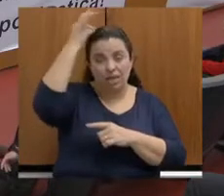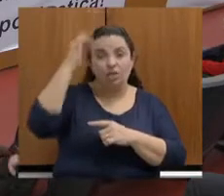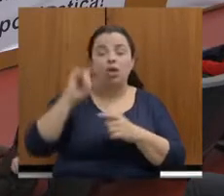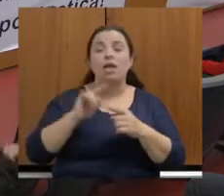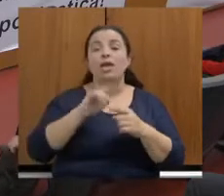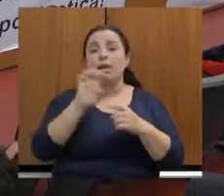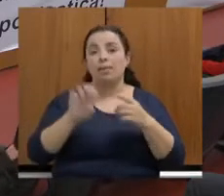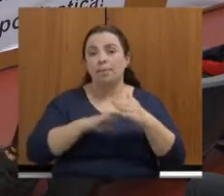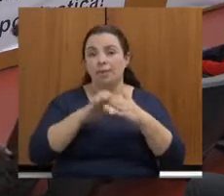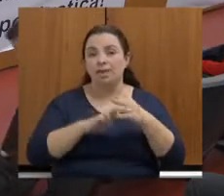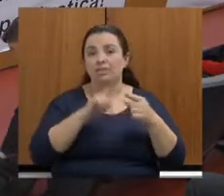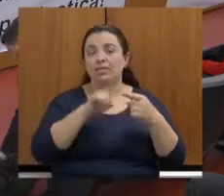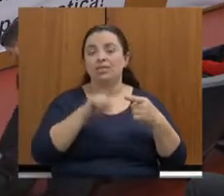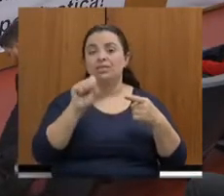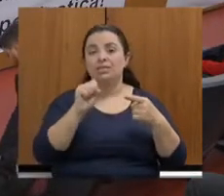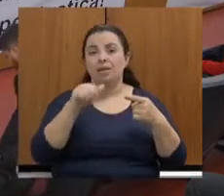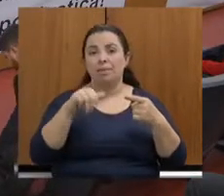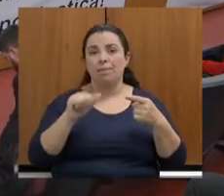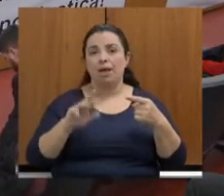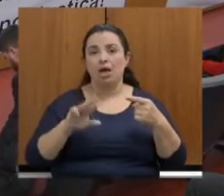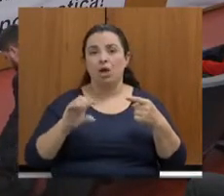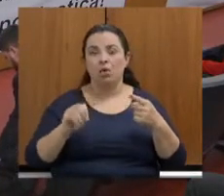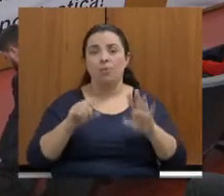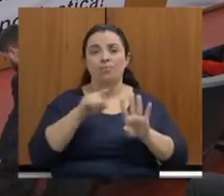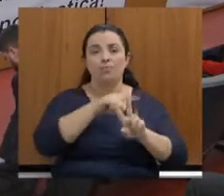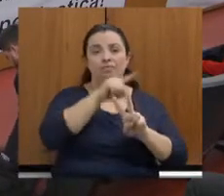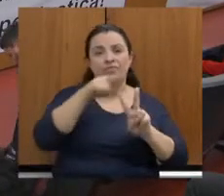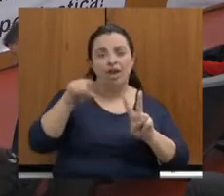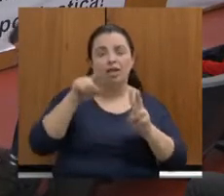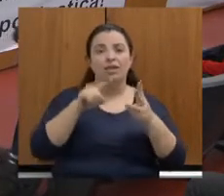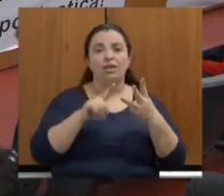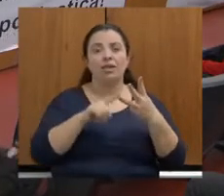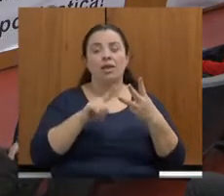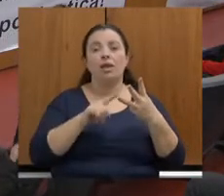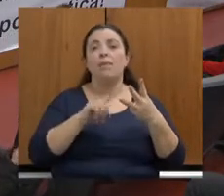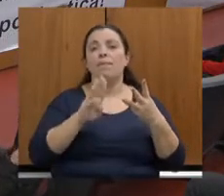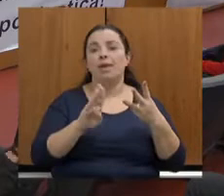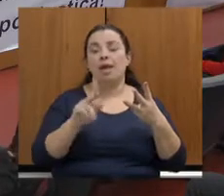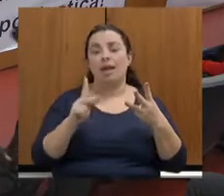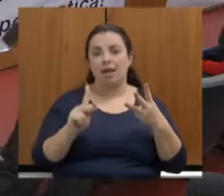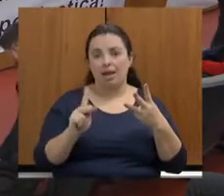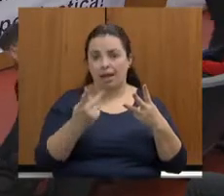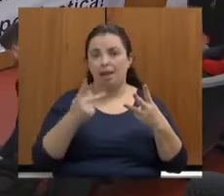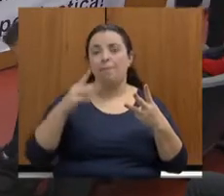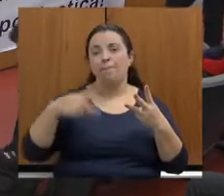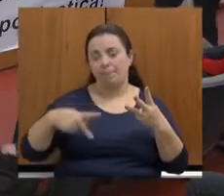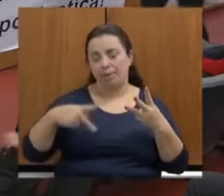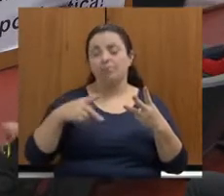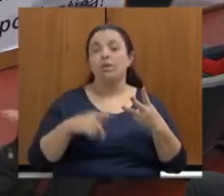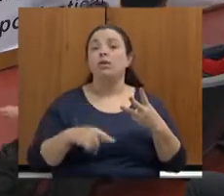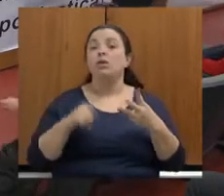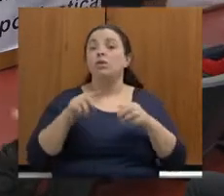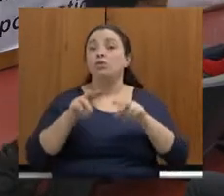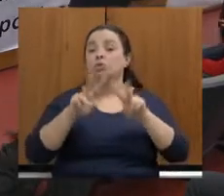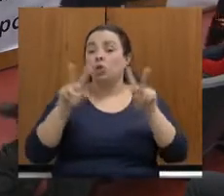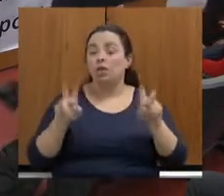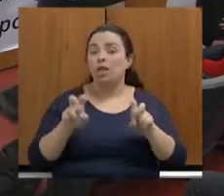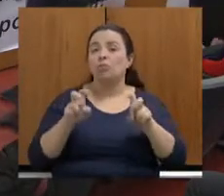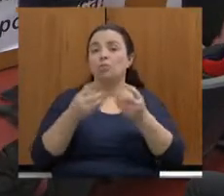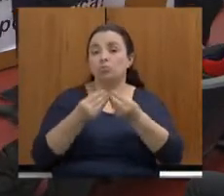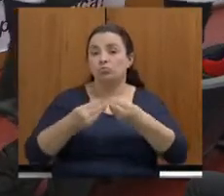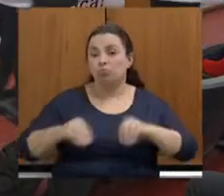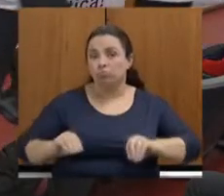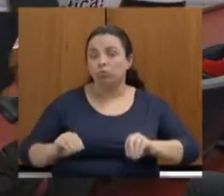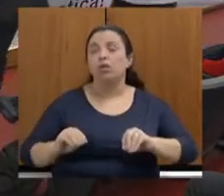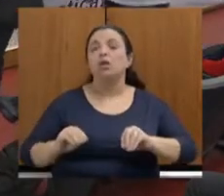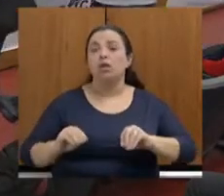e bhp sobre a reparação dos danos sócio econômicos e socioambientais provocados pelo rompimento